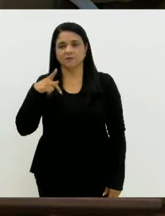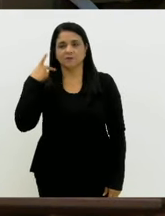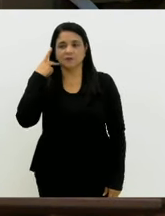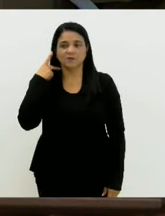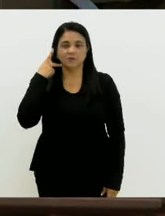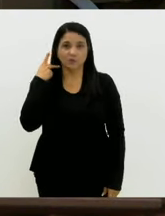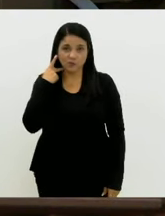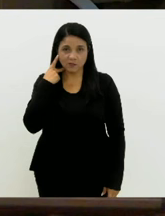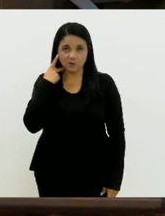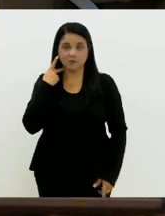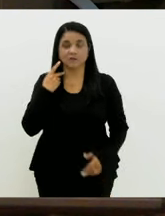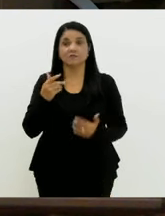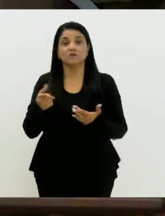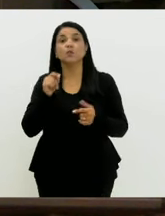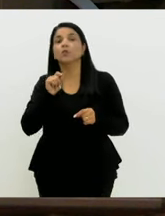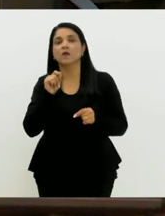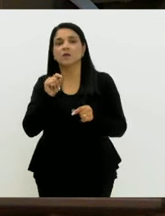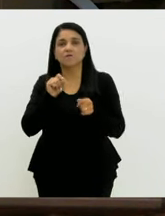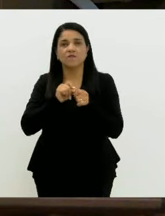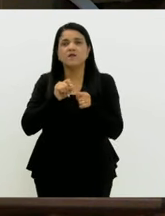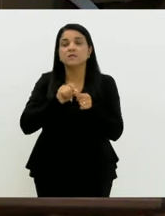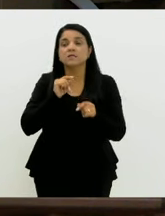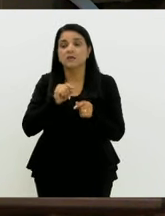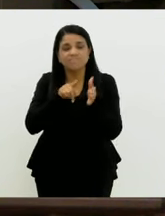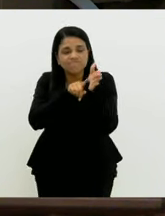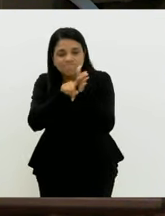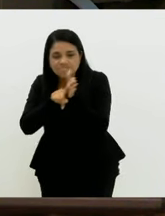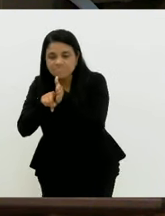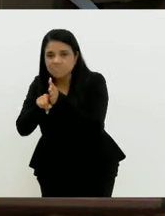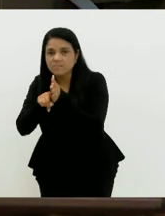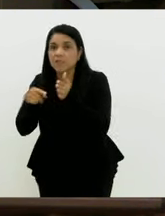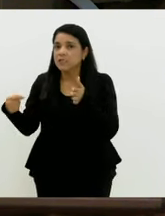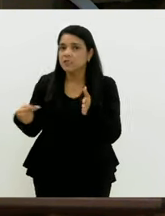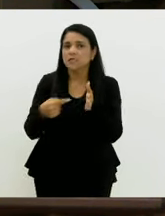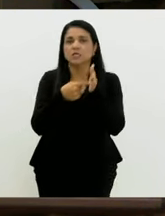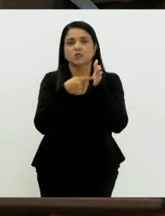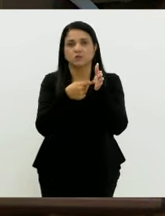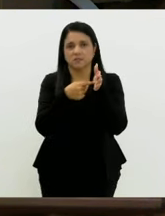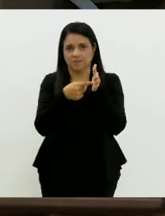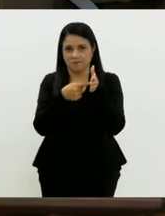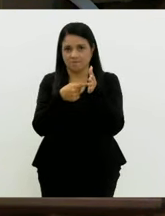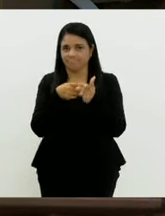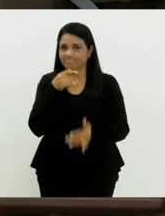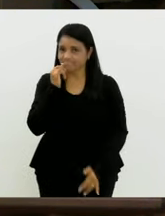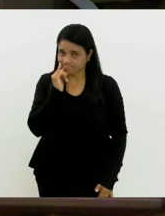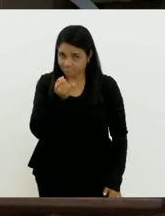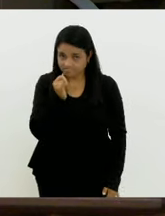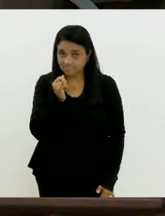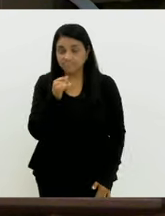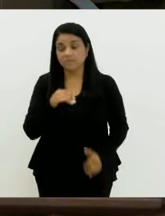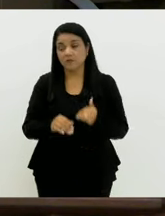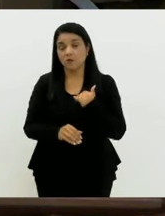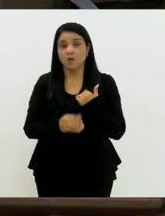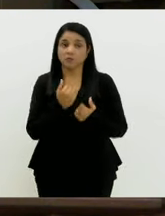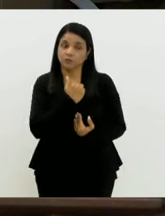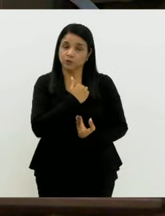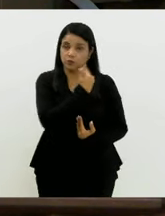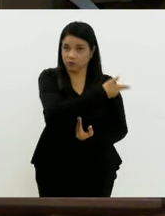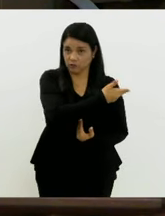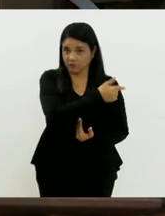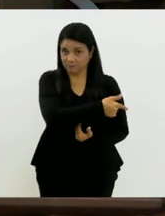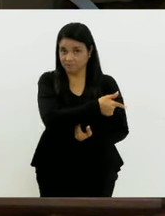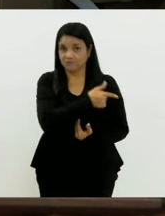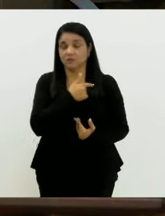fazer: investigar, denunciar, apontar. Aqui ao meu lado esquerdo, coube ao Poder